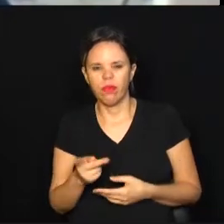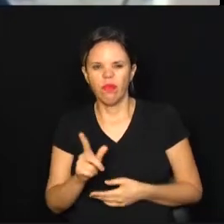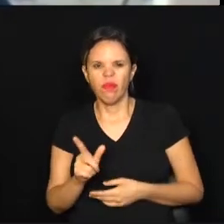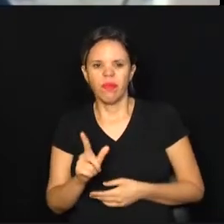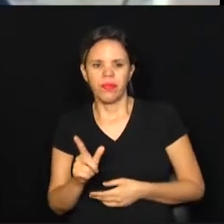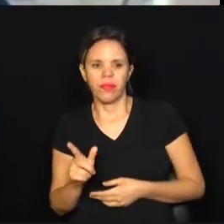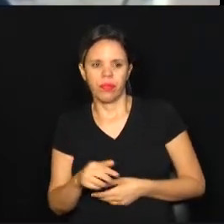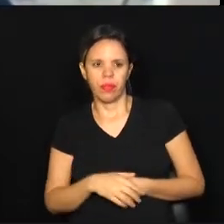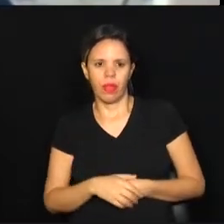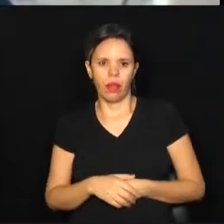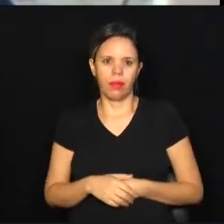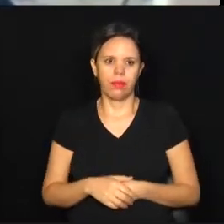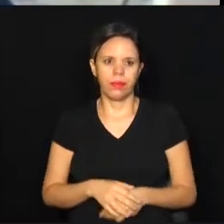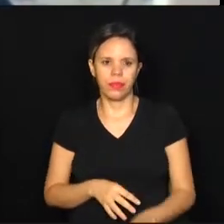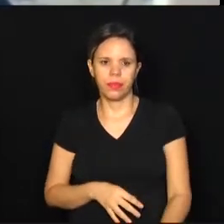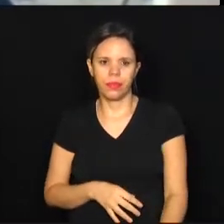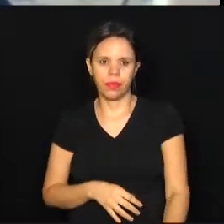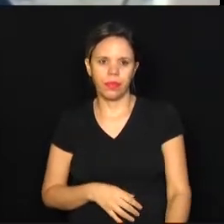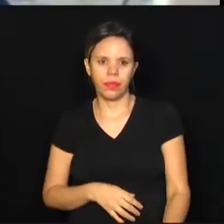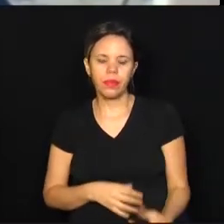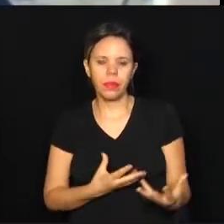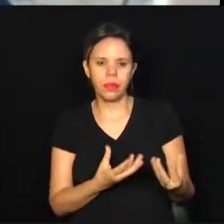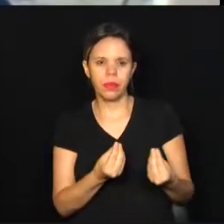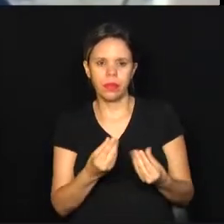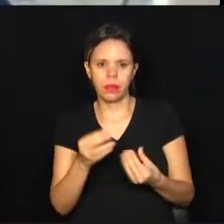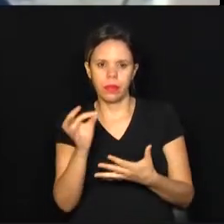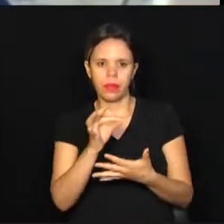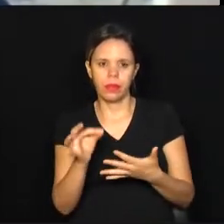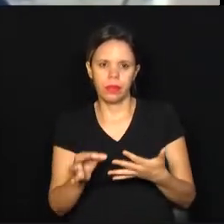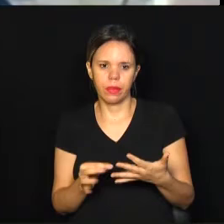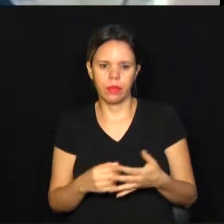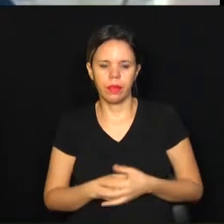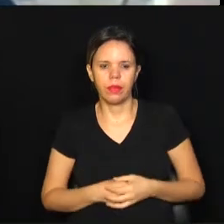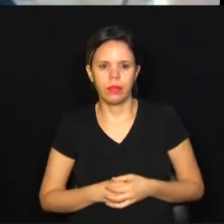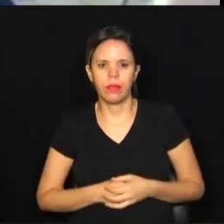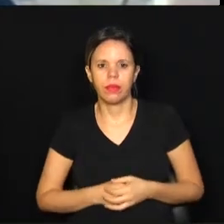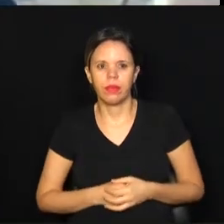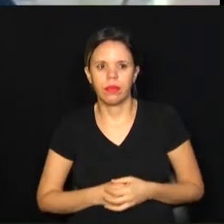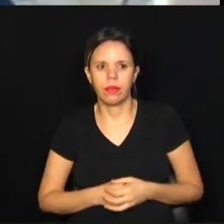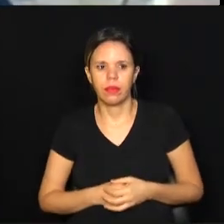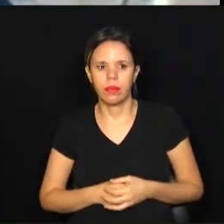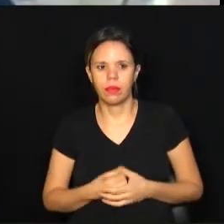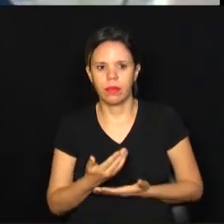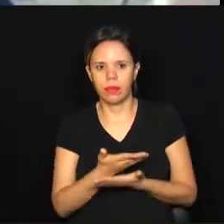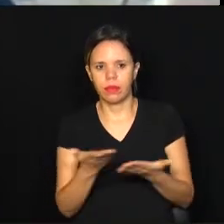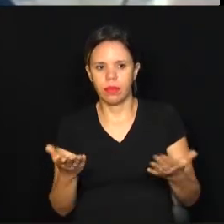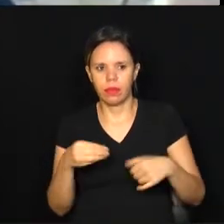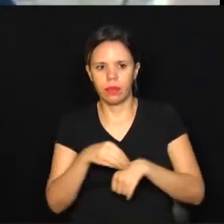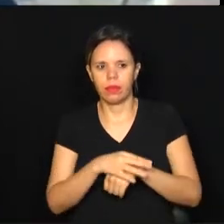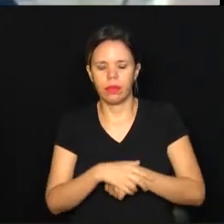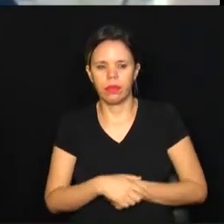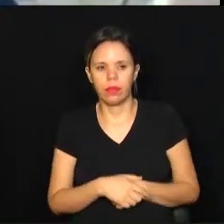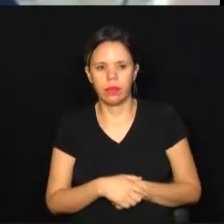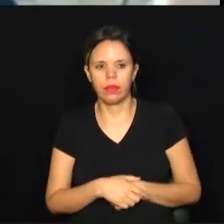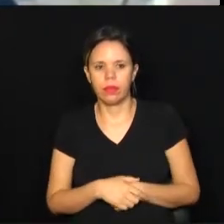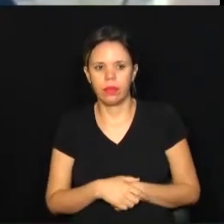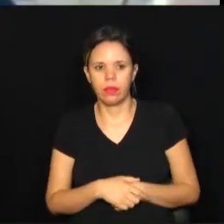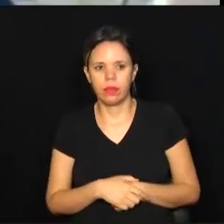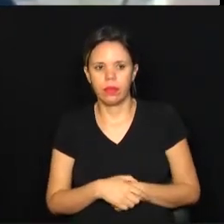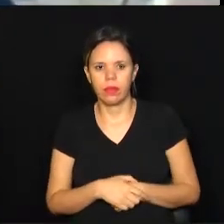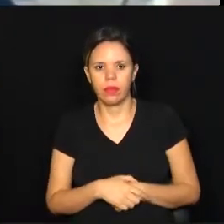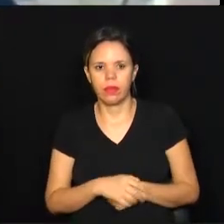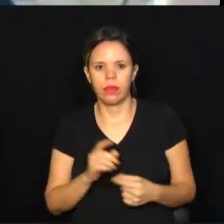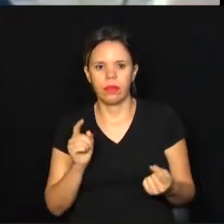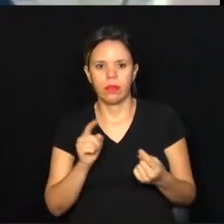que foram muitos elementos que você trouxe, né, no